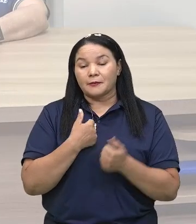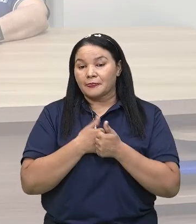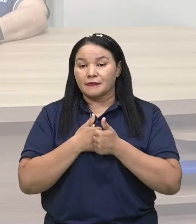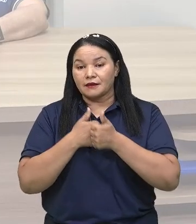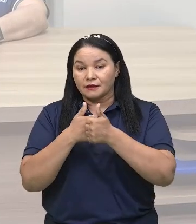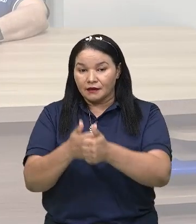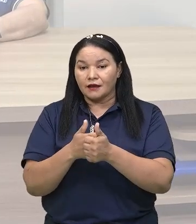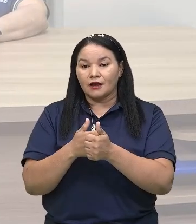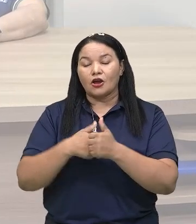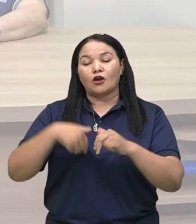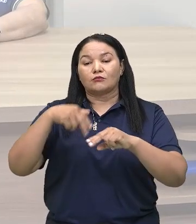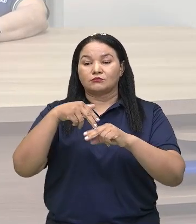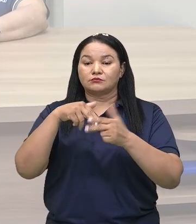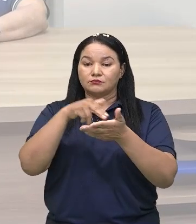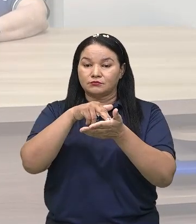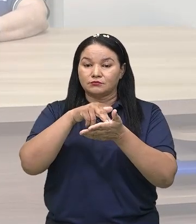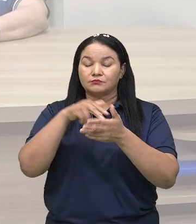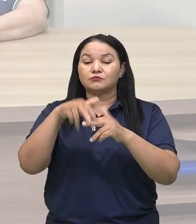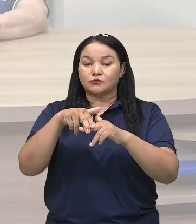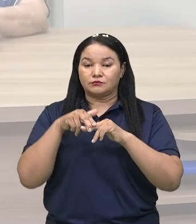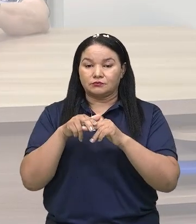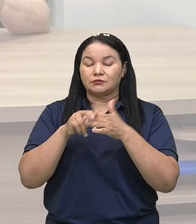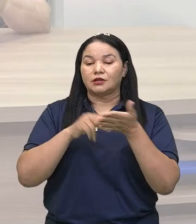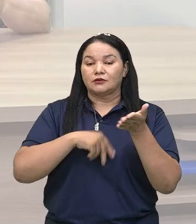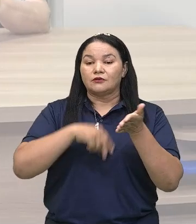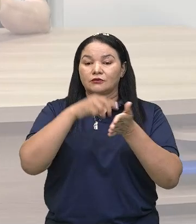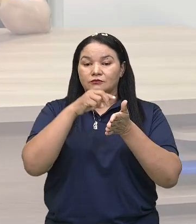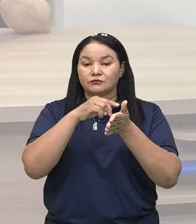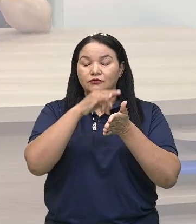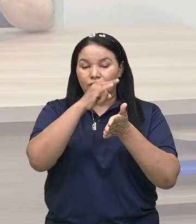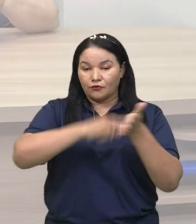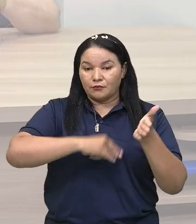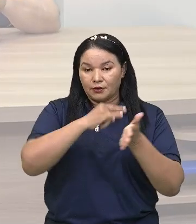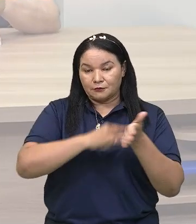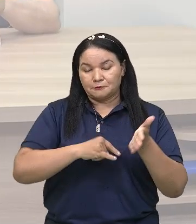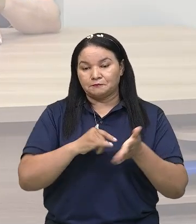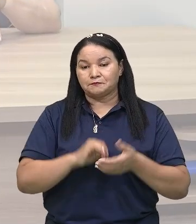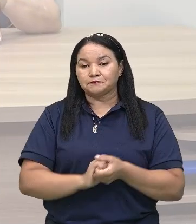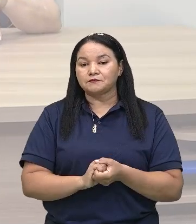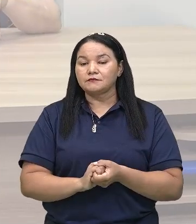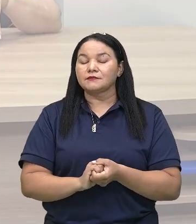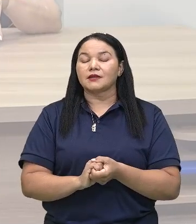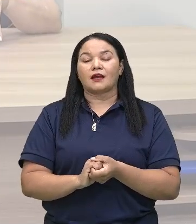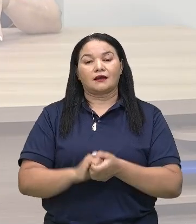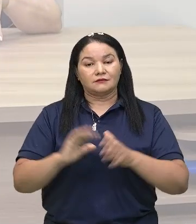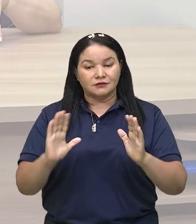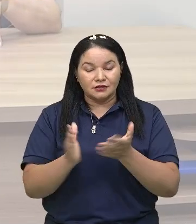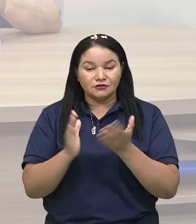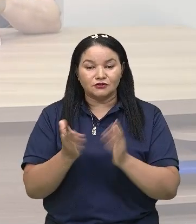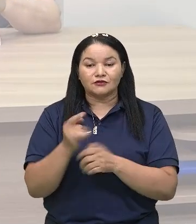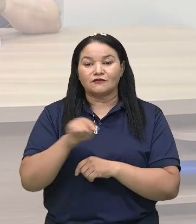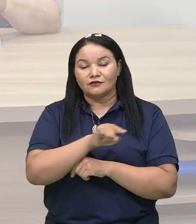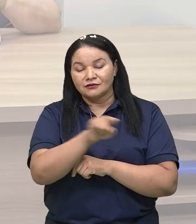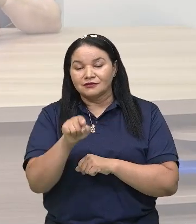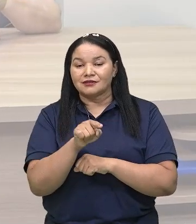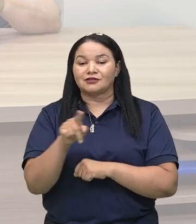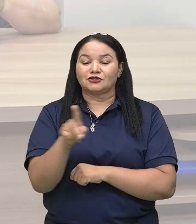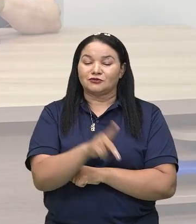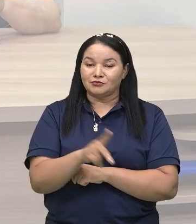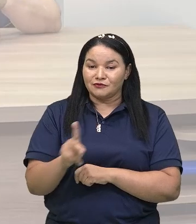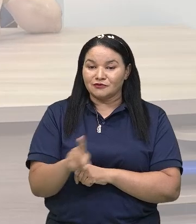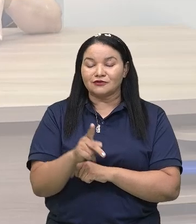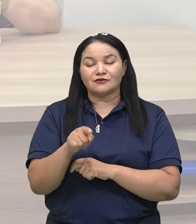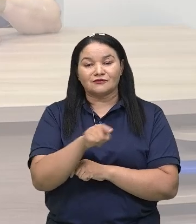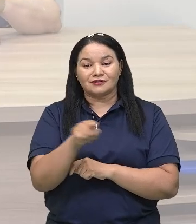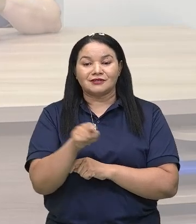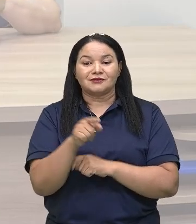esse cronograma de sequência de aula. Isso. Então, por isso a gente reforça que vocês, enquanto professores,